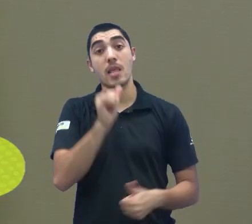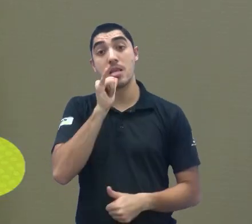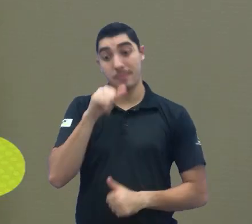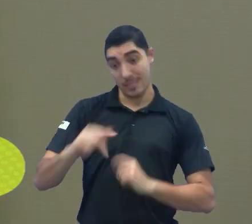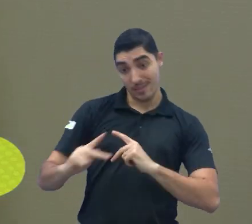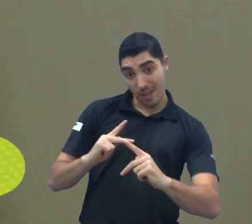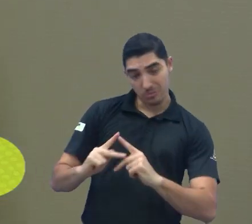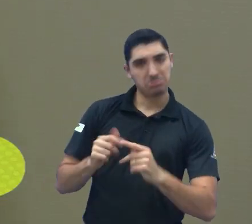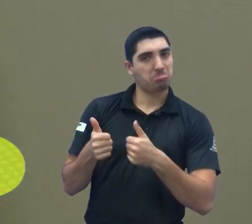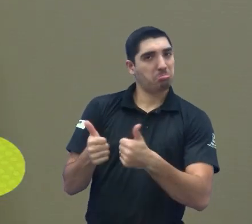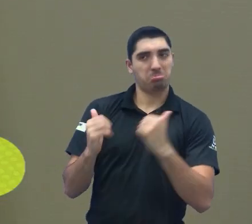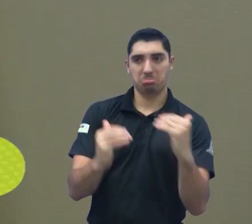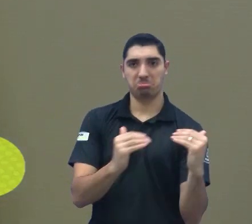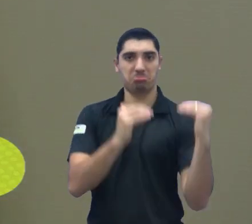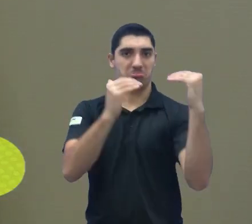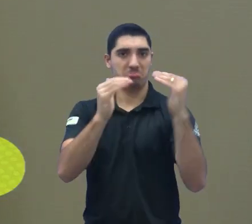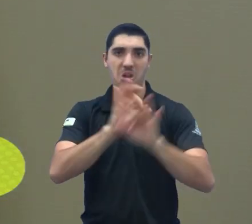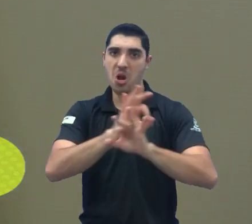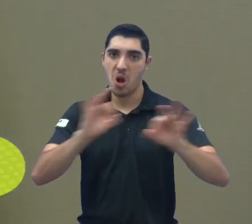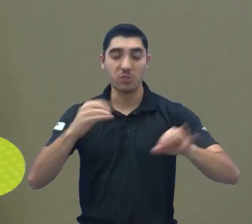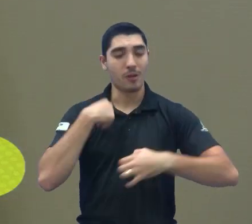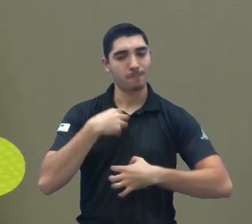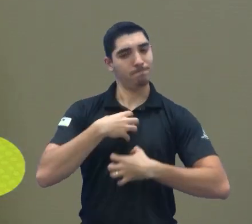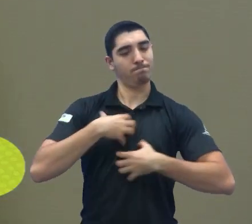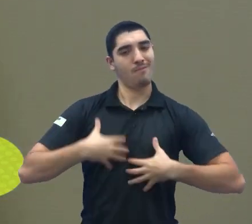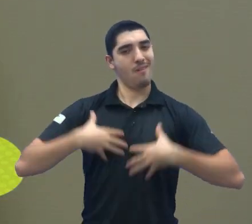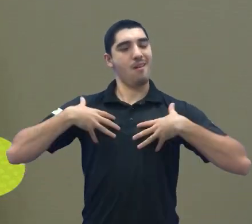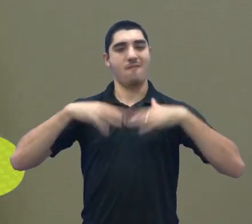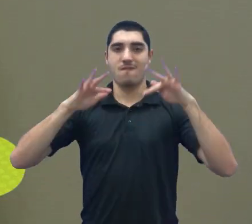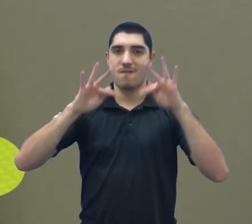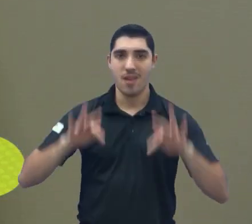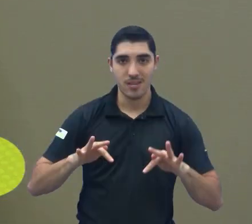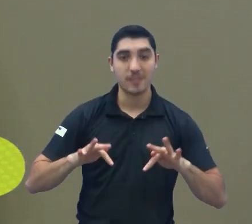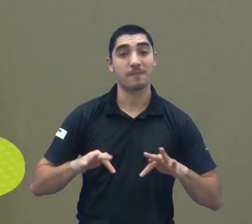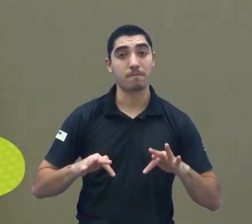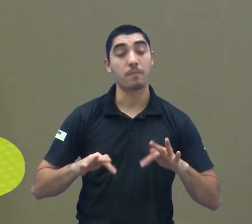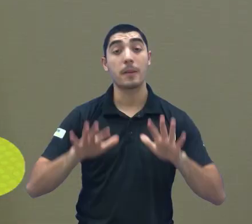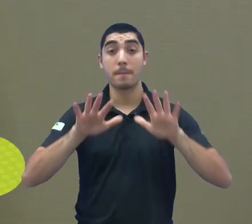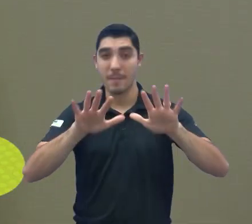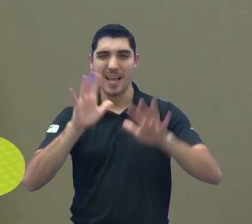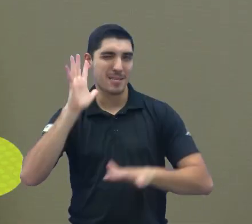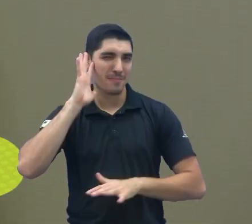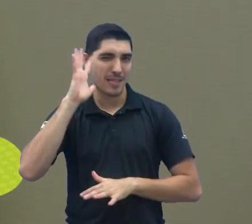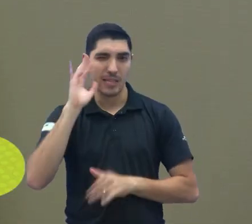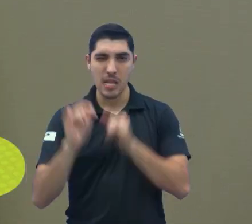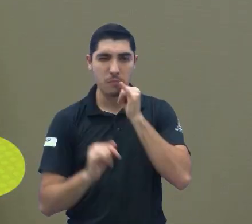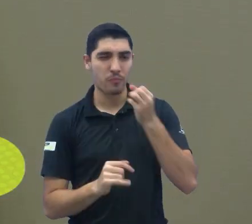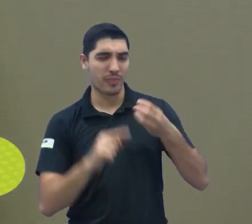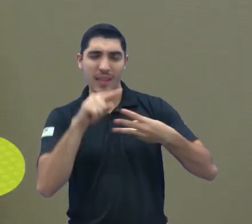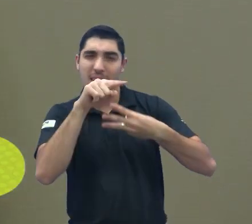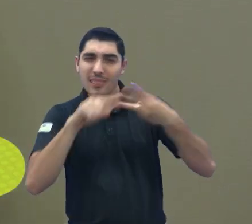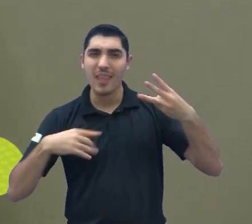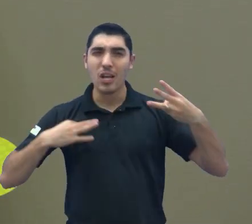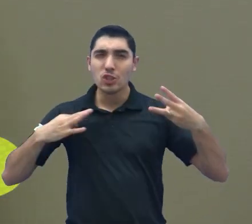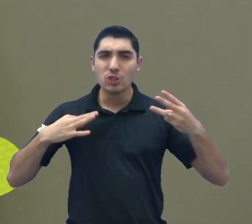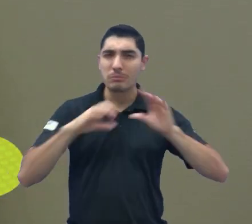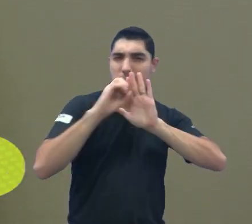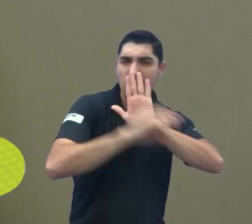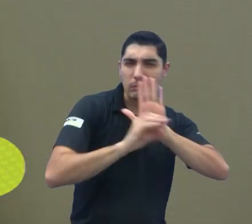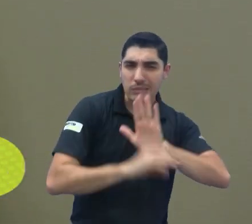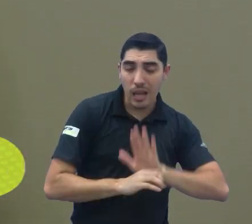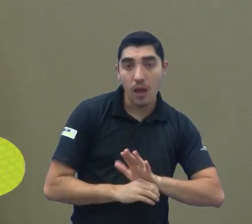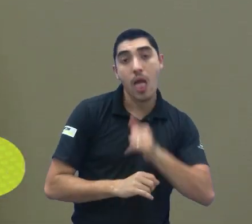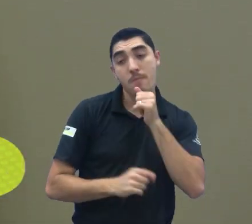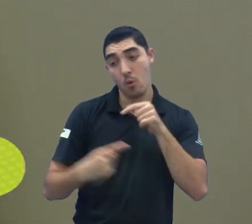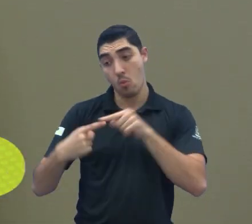nesse aspecto, e eu sou muito feliz de fazer parte. E aí, quando a gente vê 3 baixas, e aí uma equipe nova,